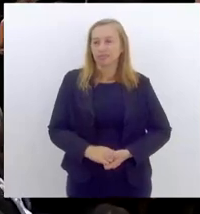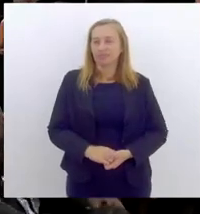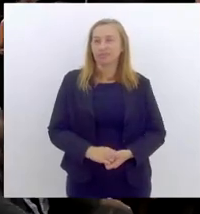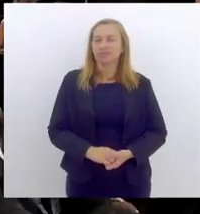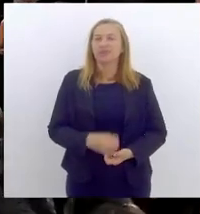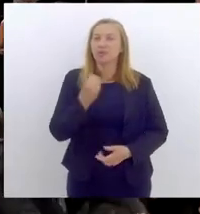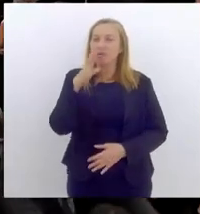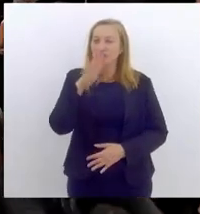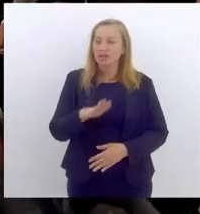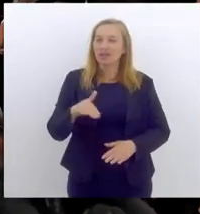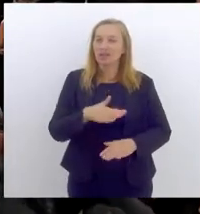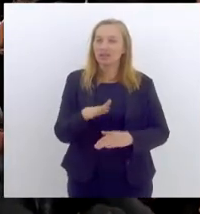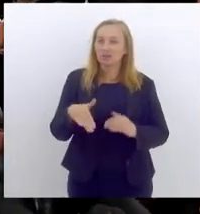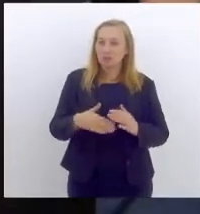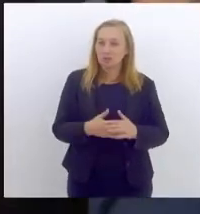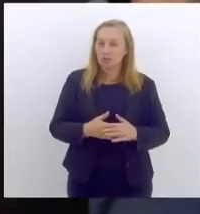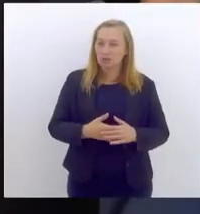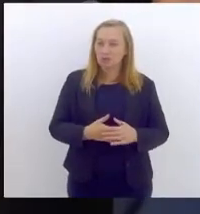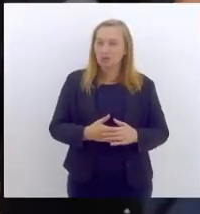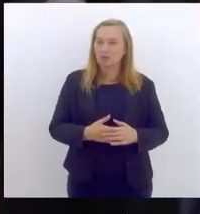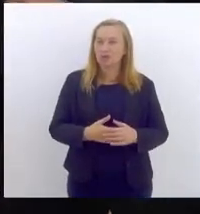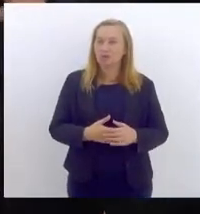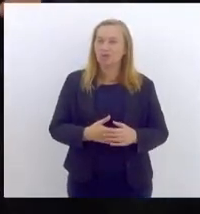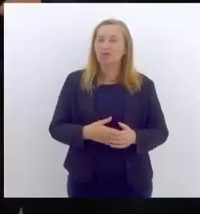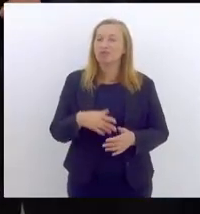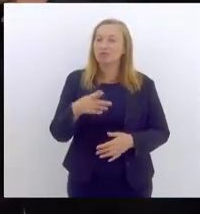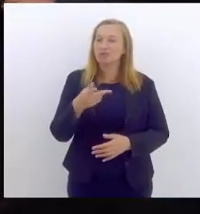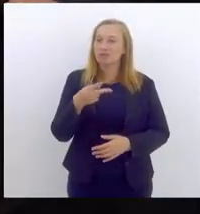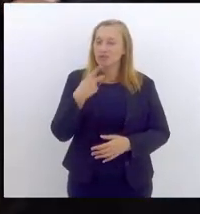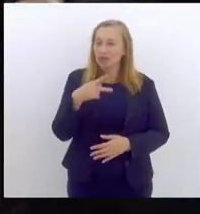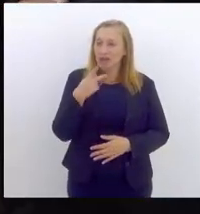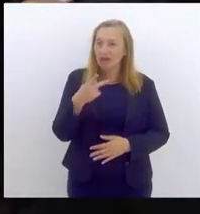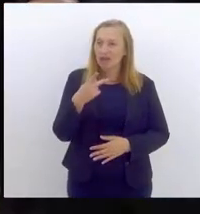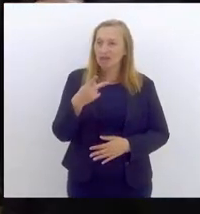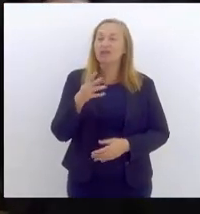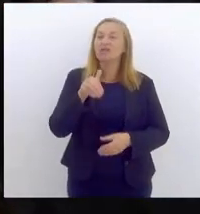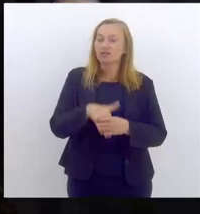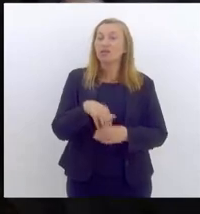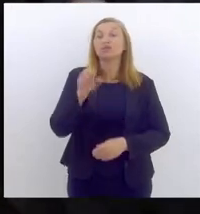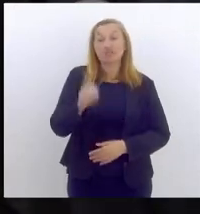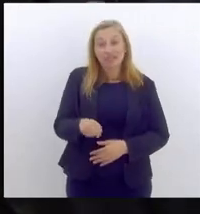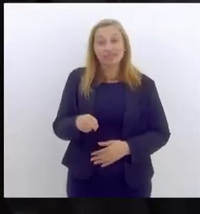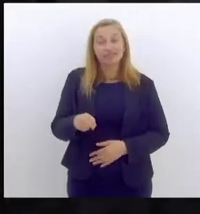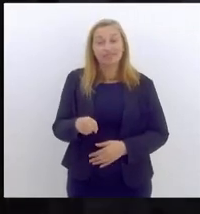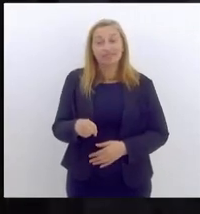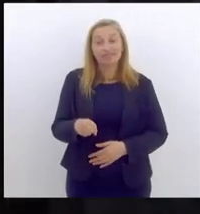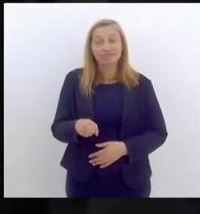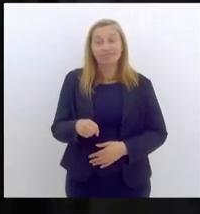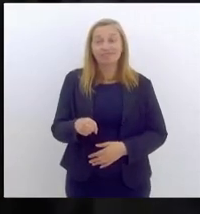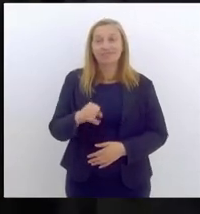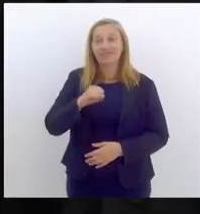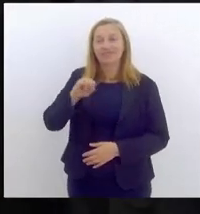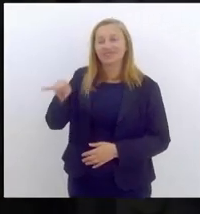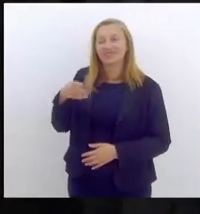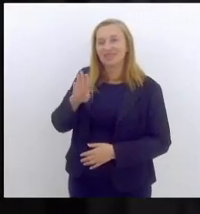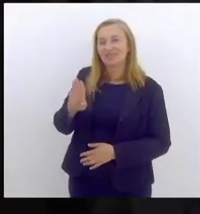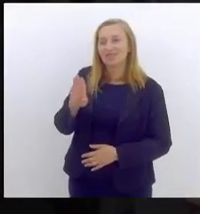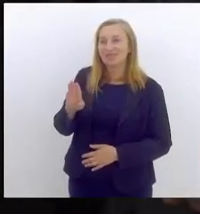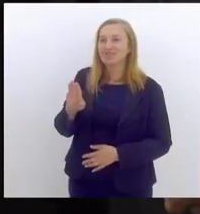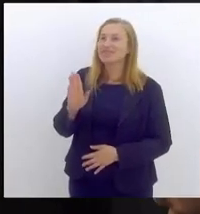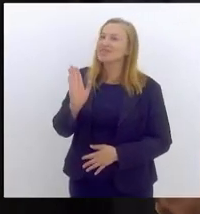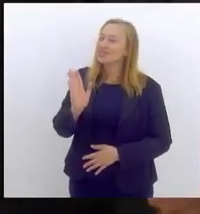Boa tarde a todos e a todas. E eu quero dizer que Giovanni Ratinho vota sim. E Jair, eu já